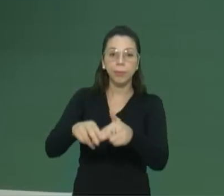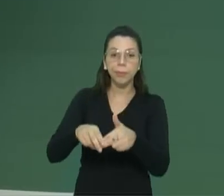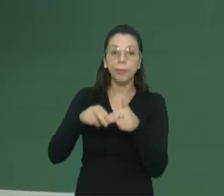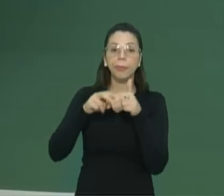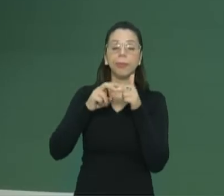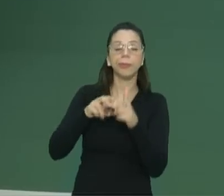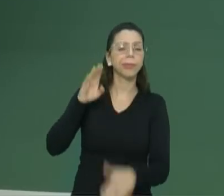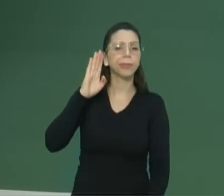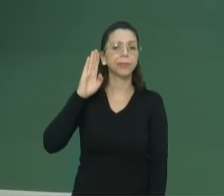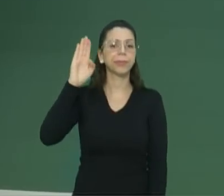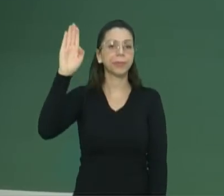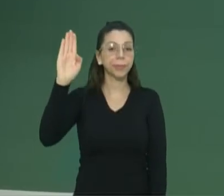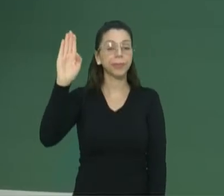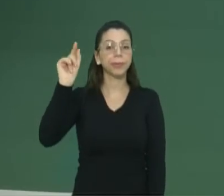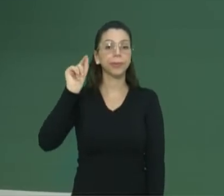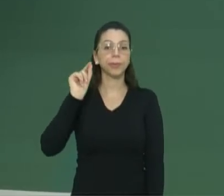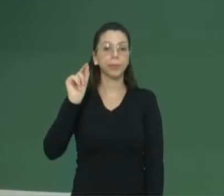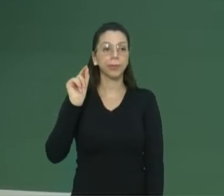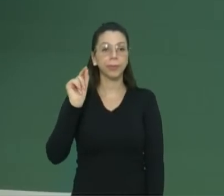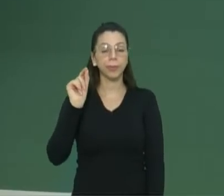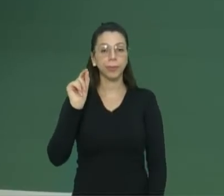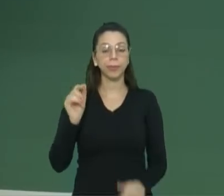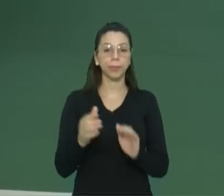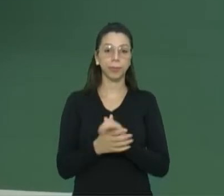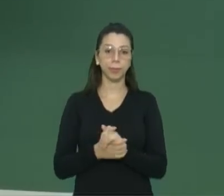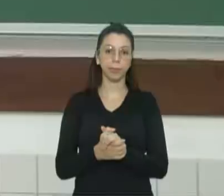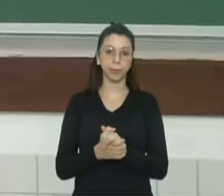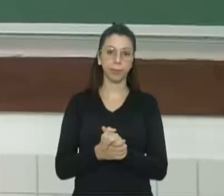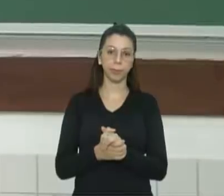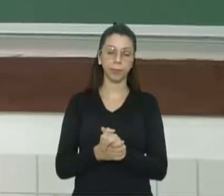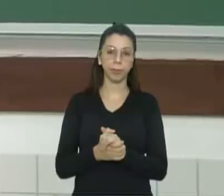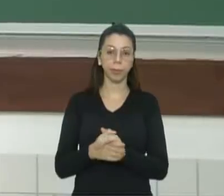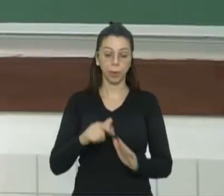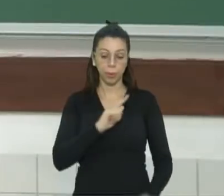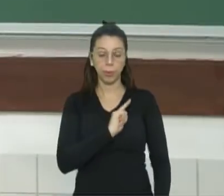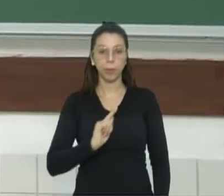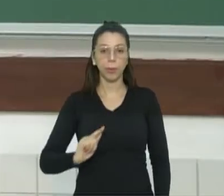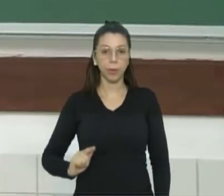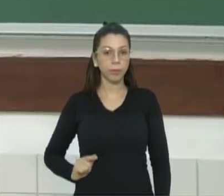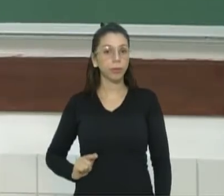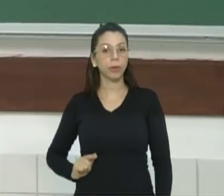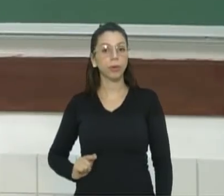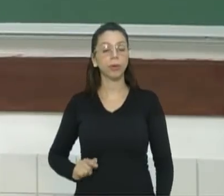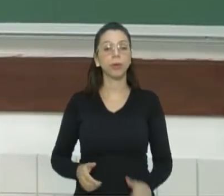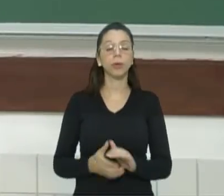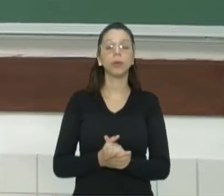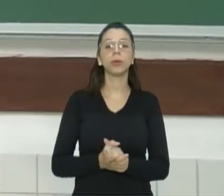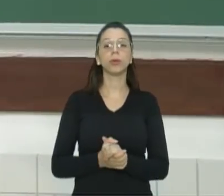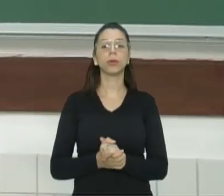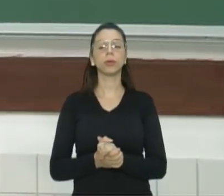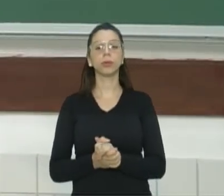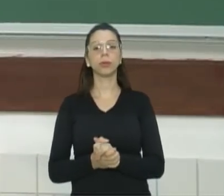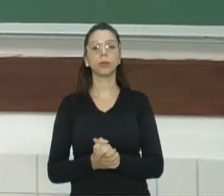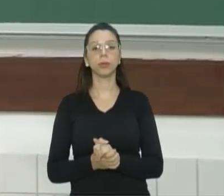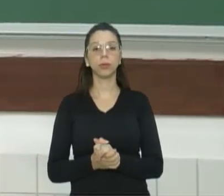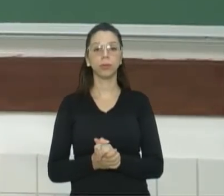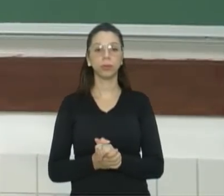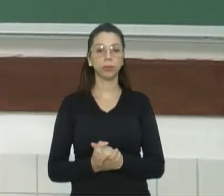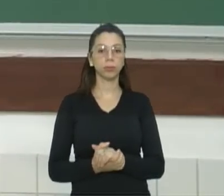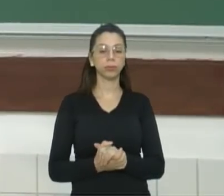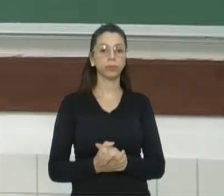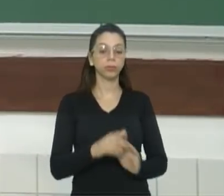caráter principal é a determinação do governo, ou seja, qual é a essência